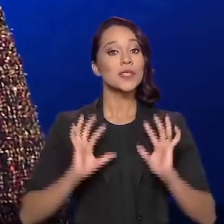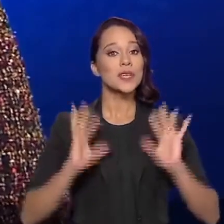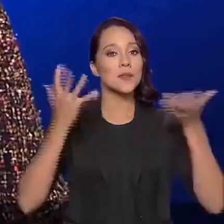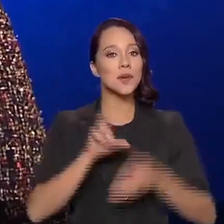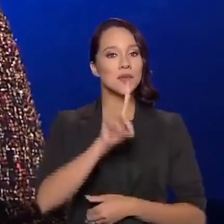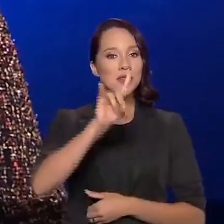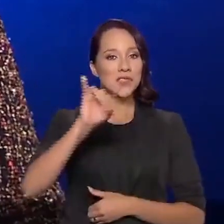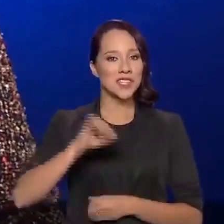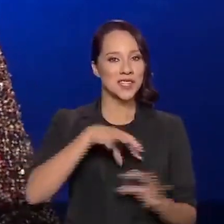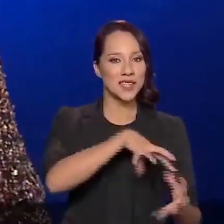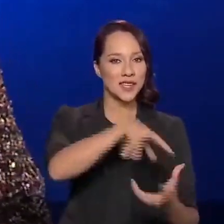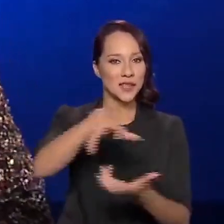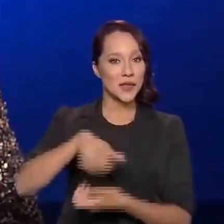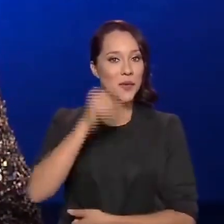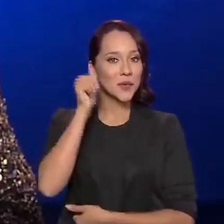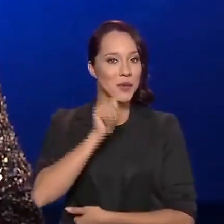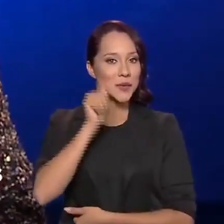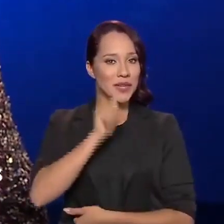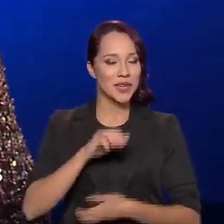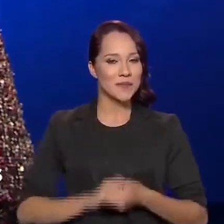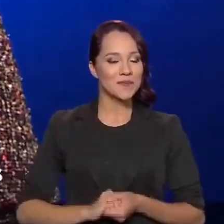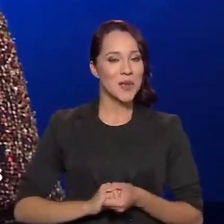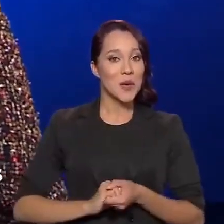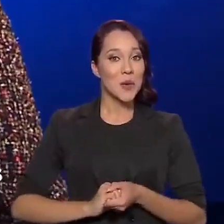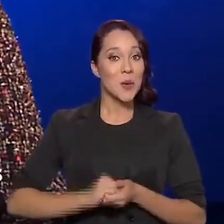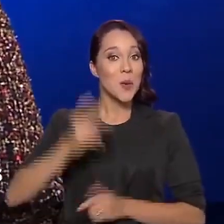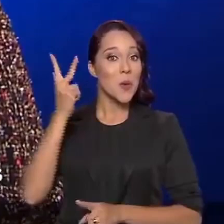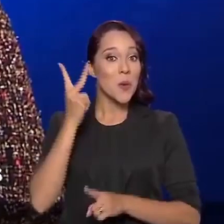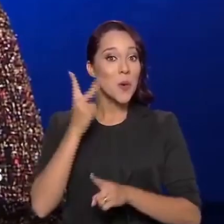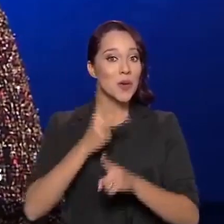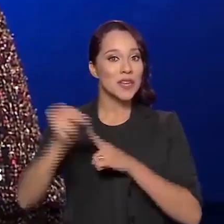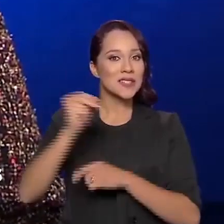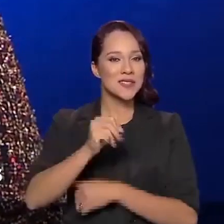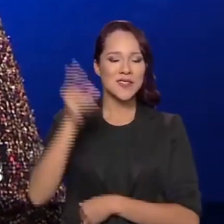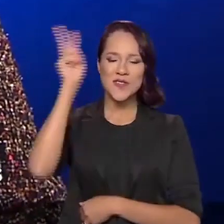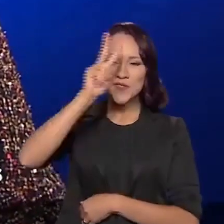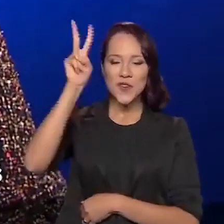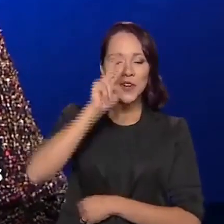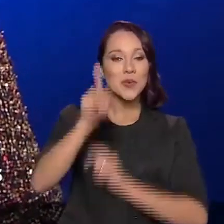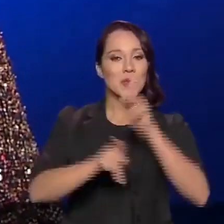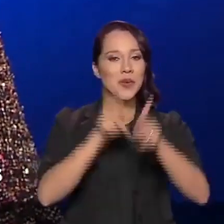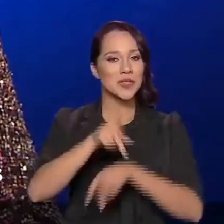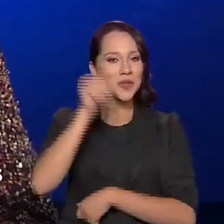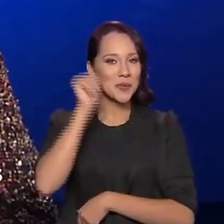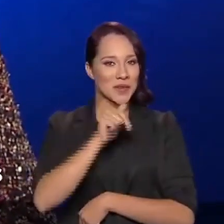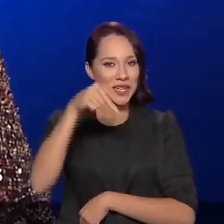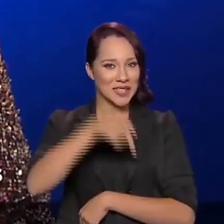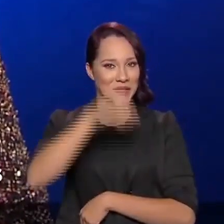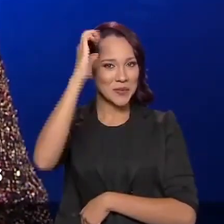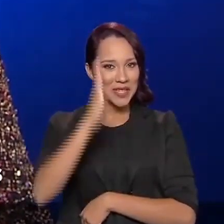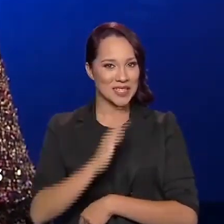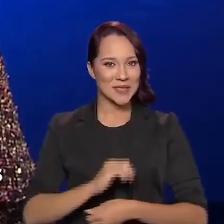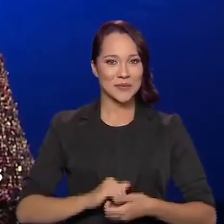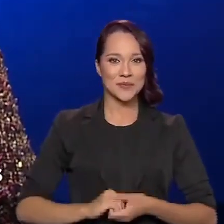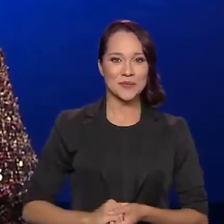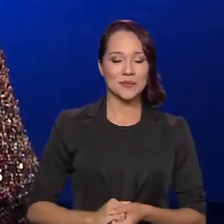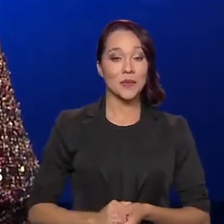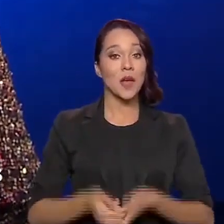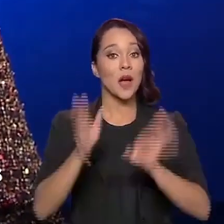Hoje celebramos o Dia Internacional da Mulher com conquistas históricas para o público feminino em nosso